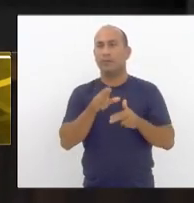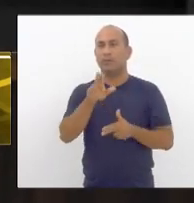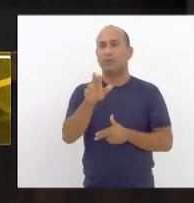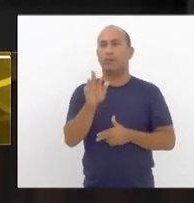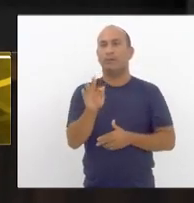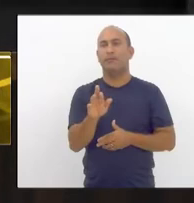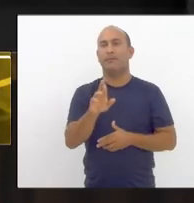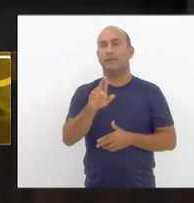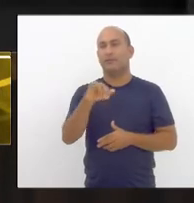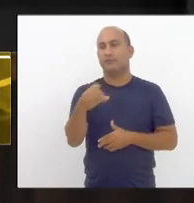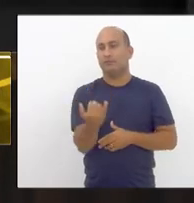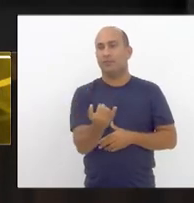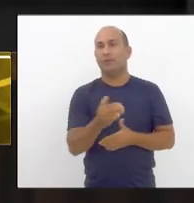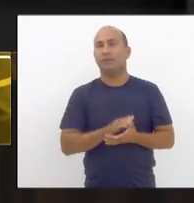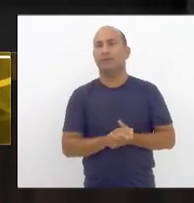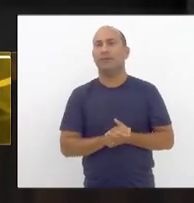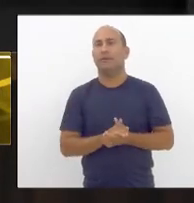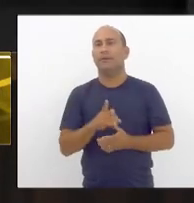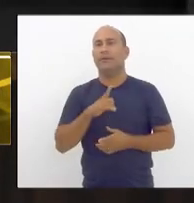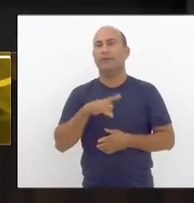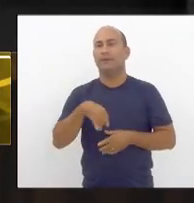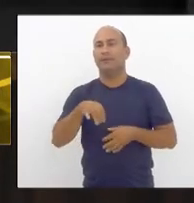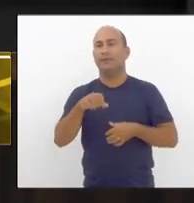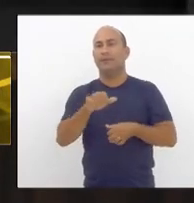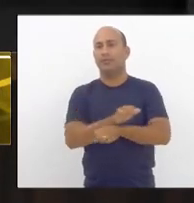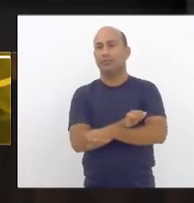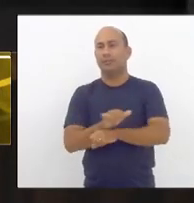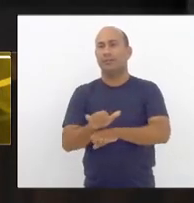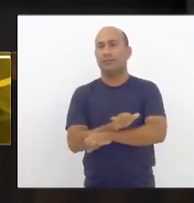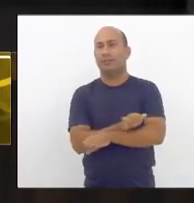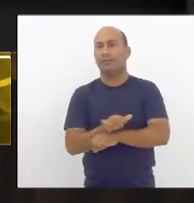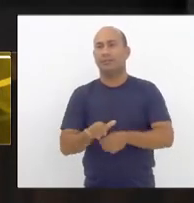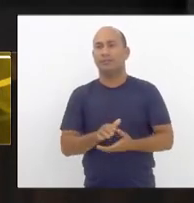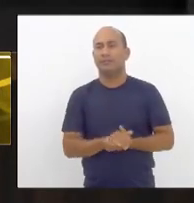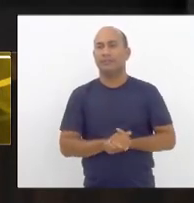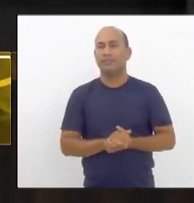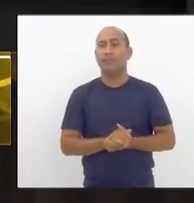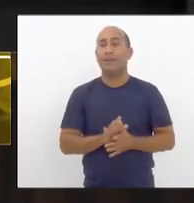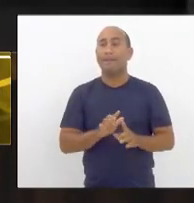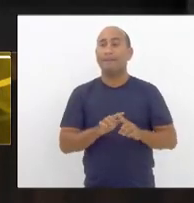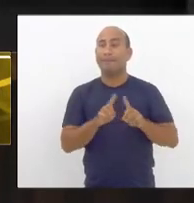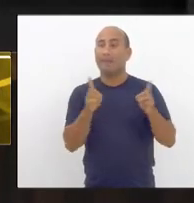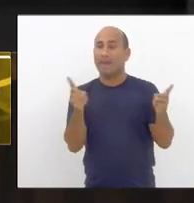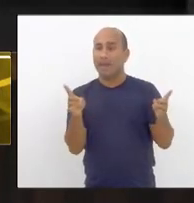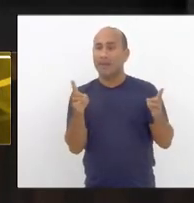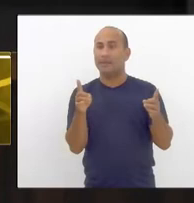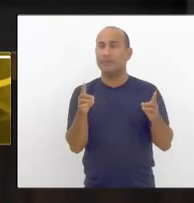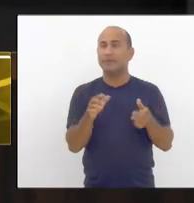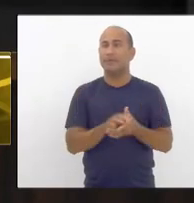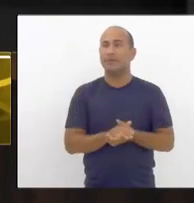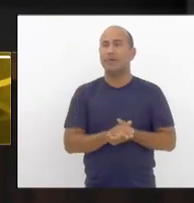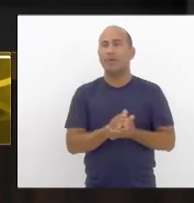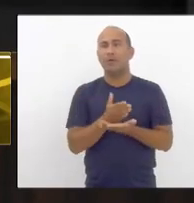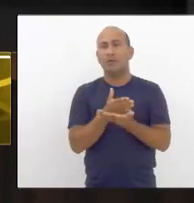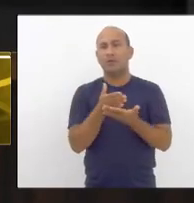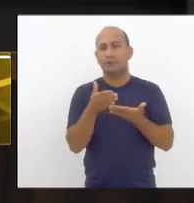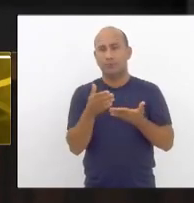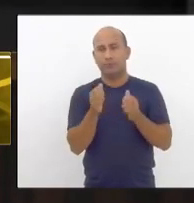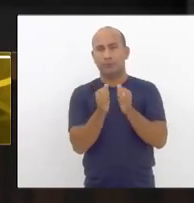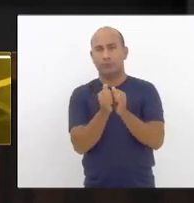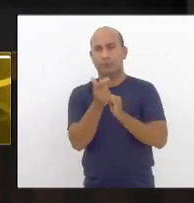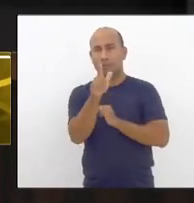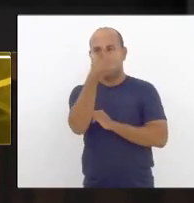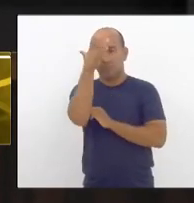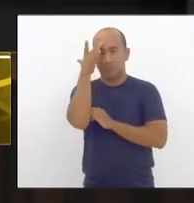com ênfase em estratégia mais recentemente abriu com alguns sócios o